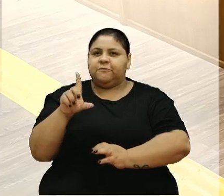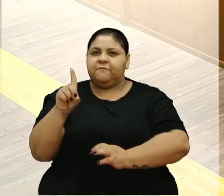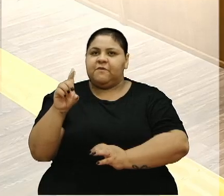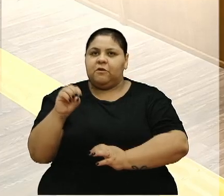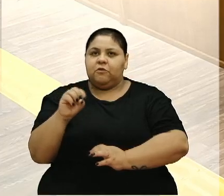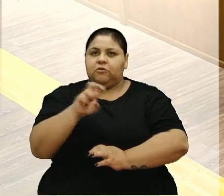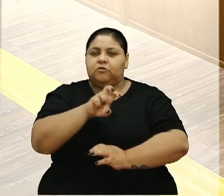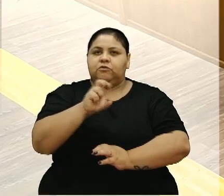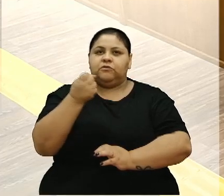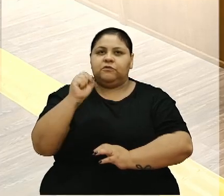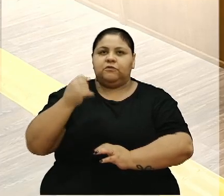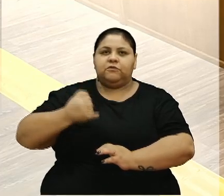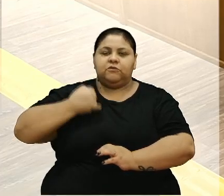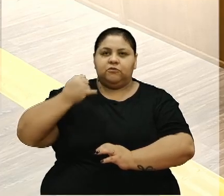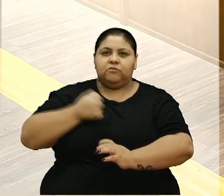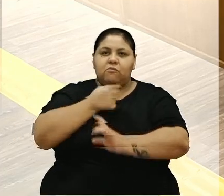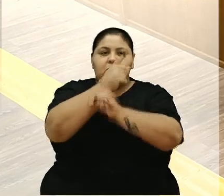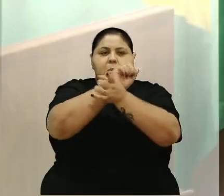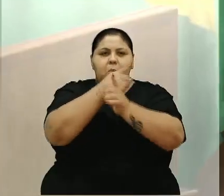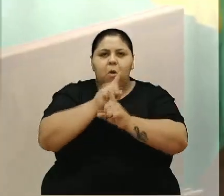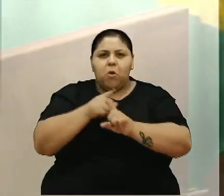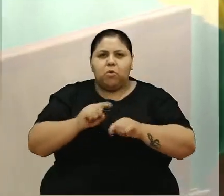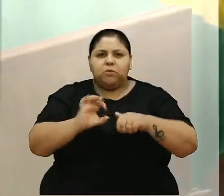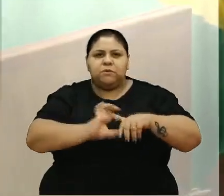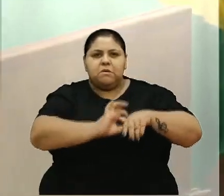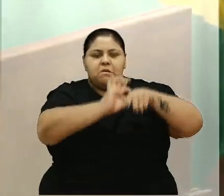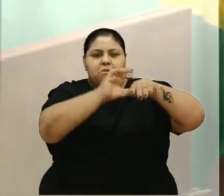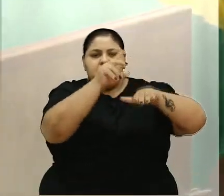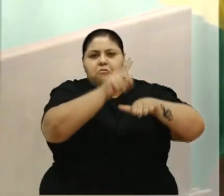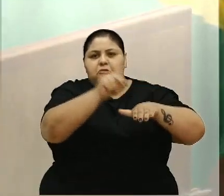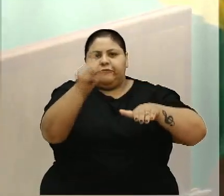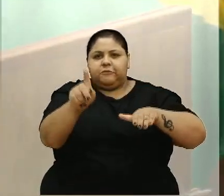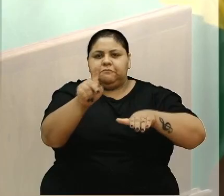idade, músico, maestro, professor,